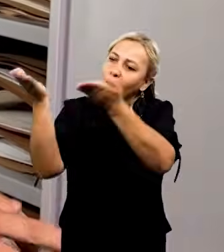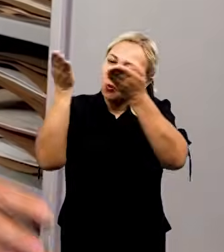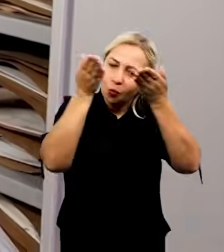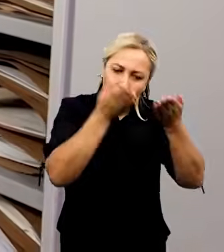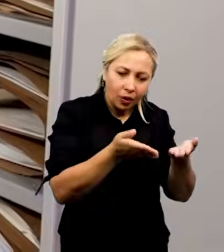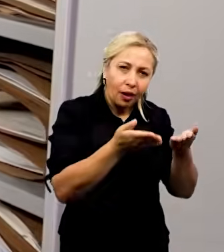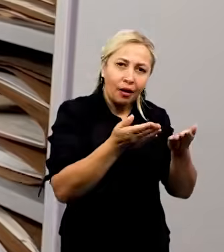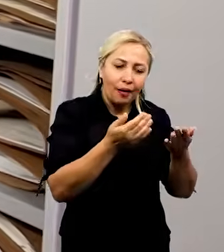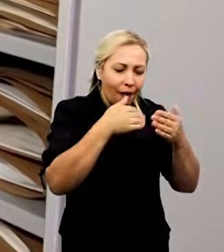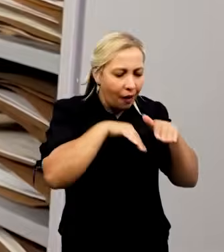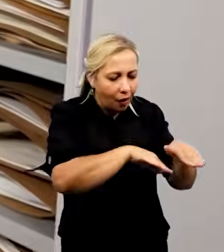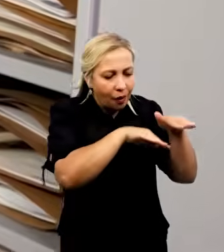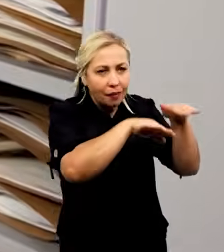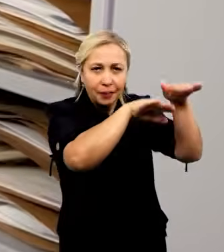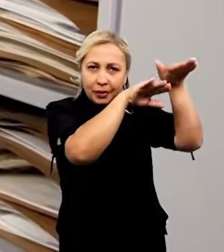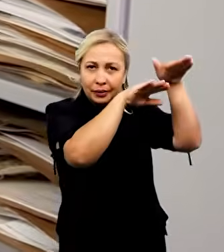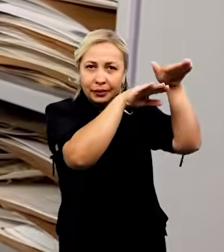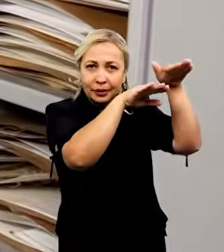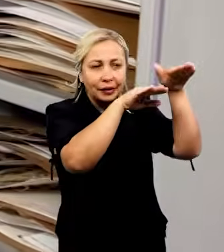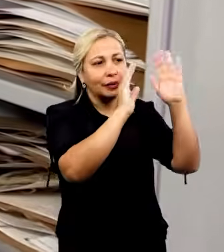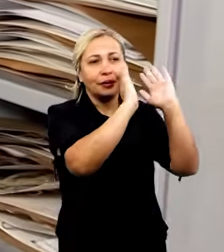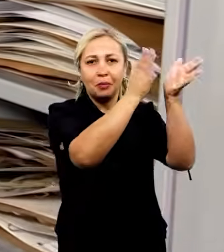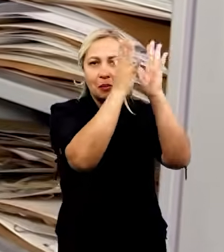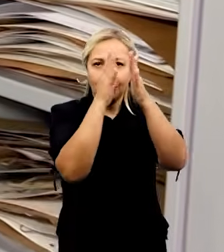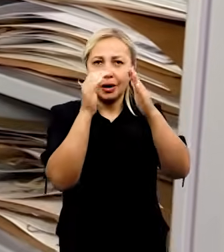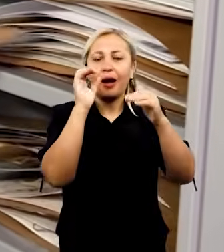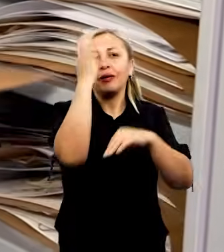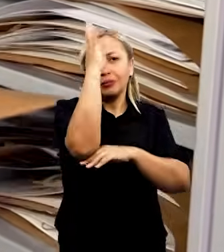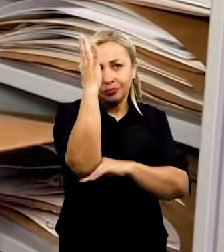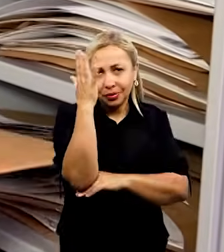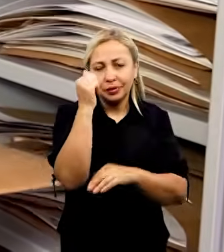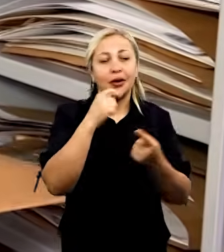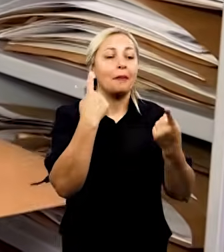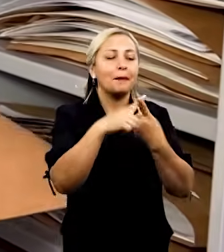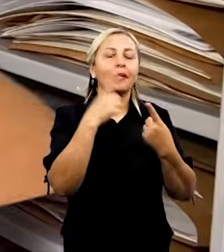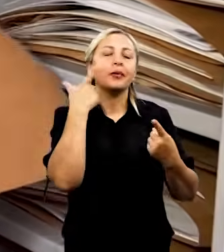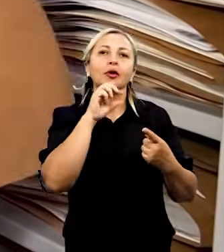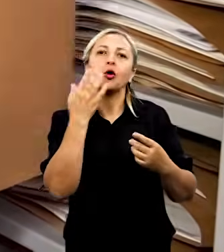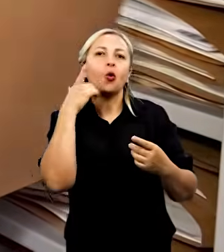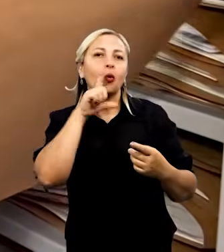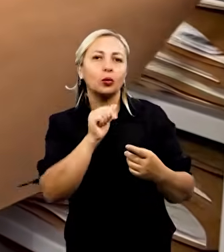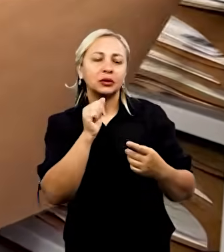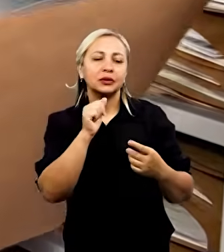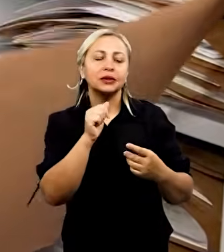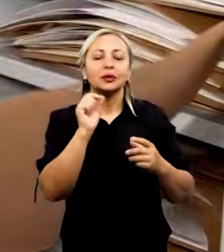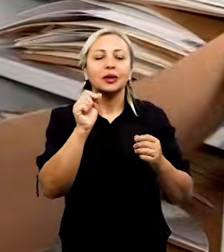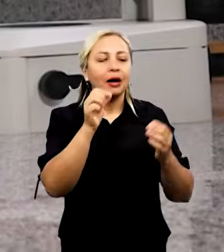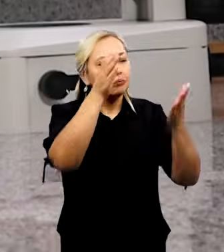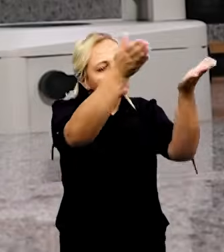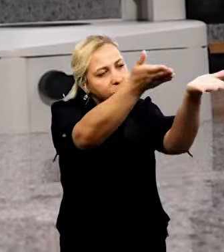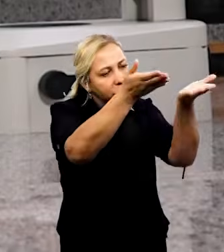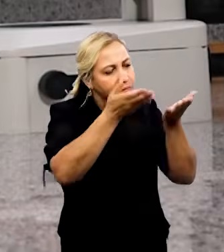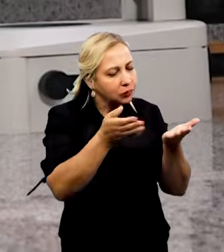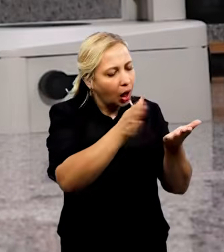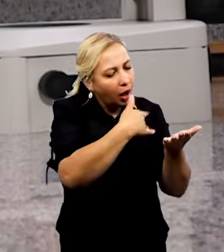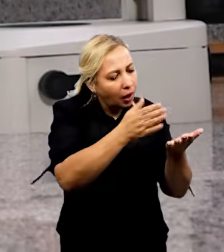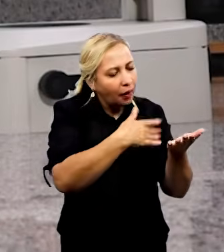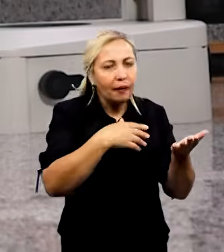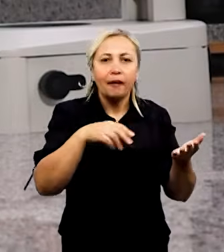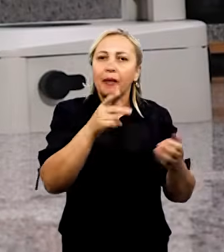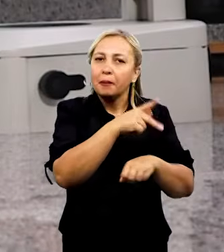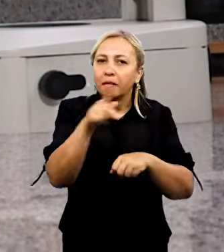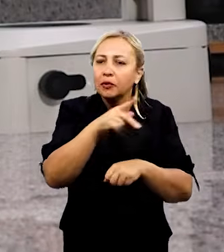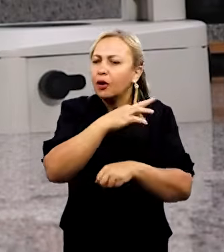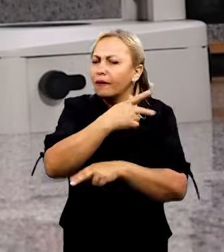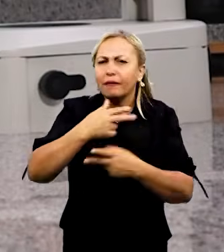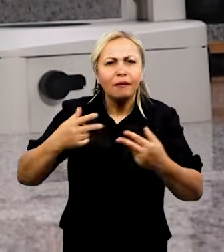materiais são armazenados aqui no herbário. E isso é importante porque a gente consegue, professores de várias áreas,